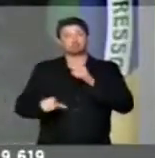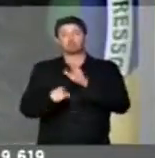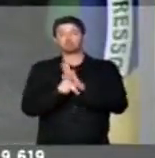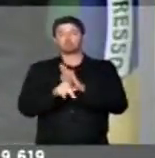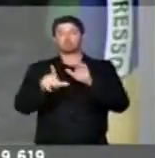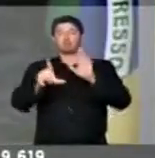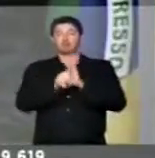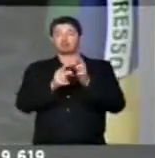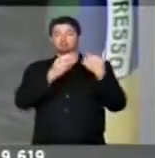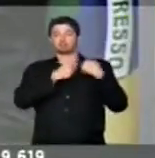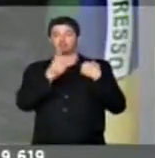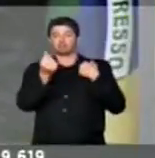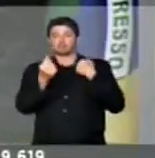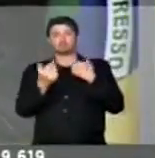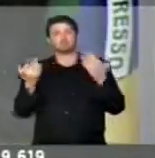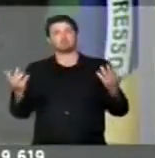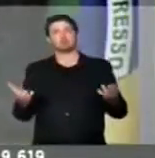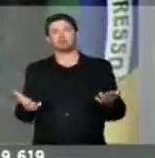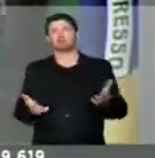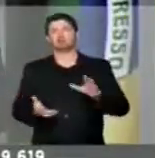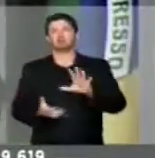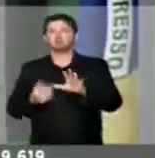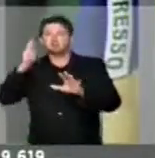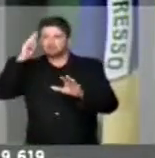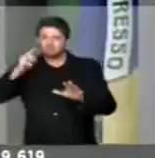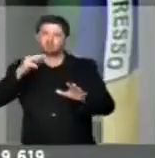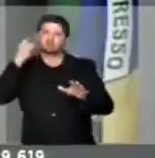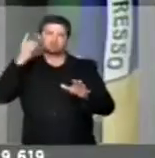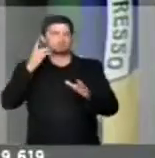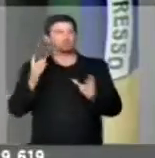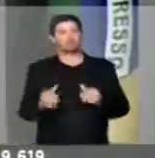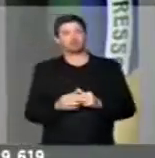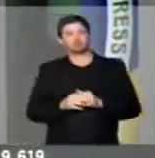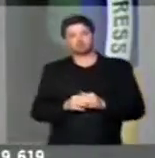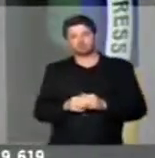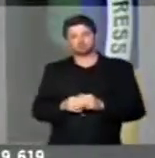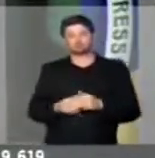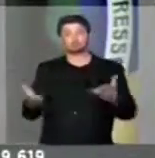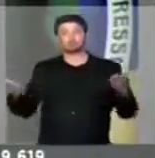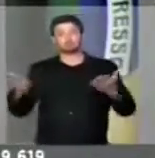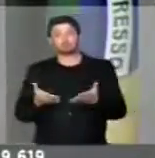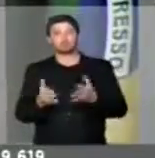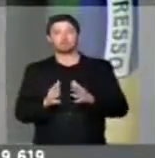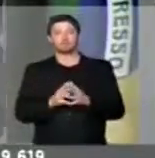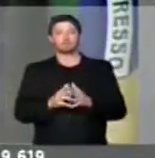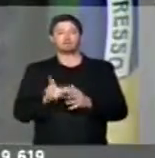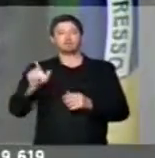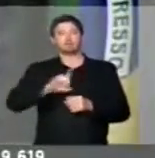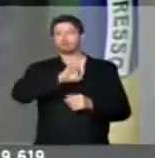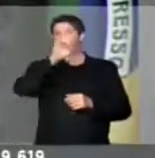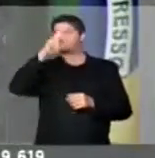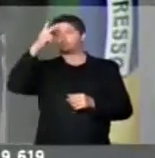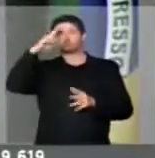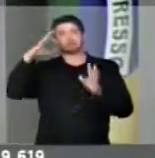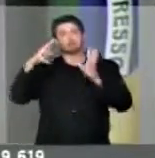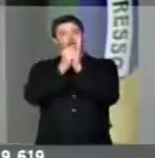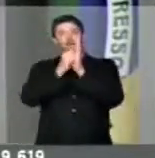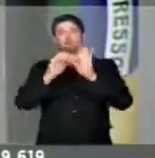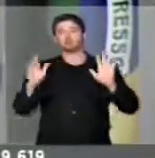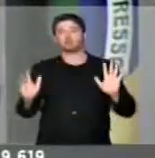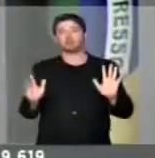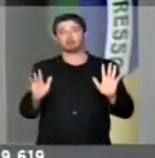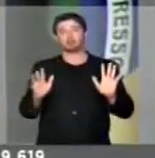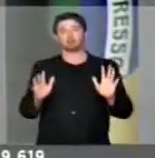responsabilidade fiscal. Portanto, senhoras e senhores deputados, hoje é um dia histórico. Hoje o